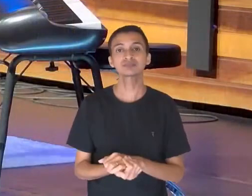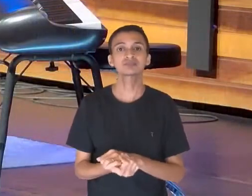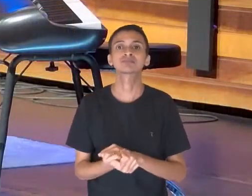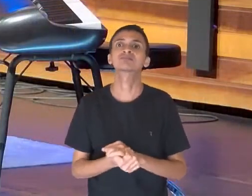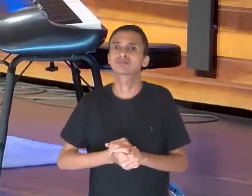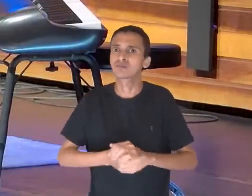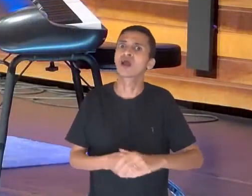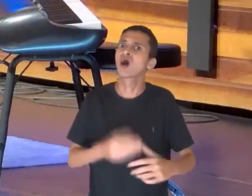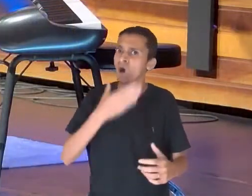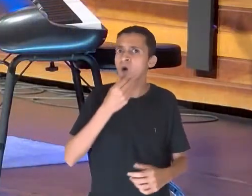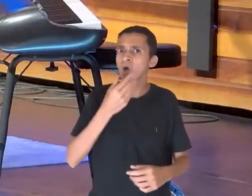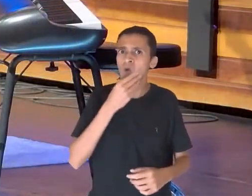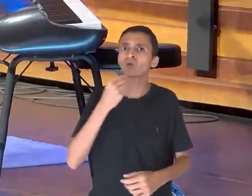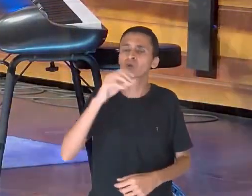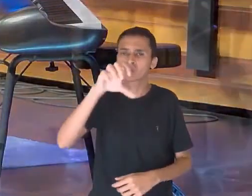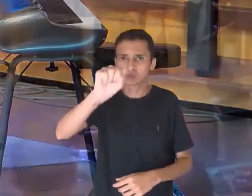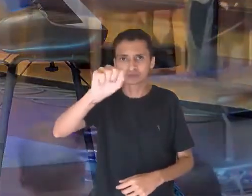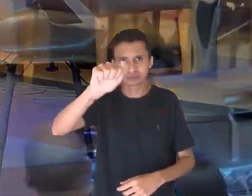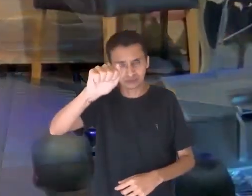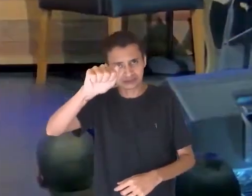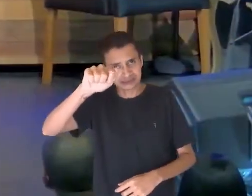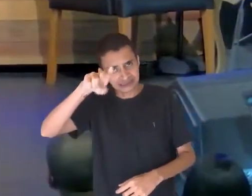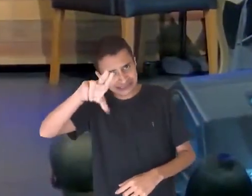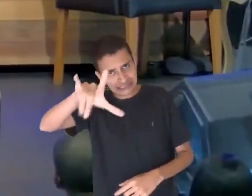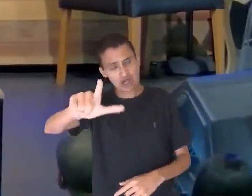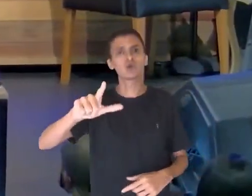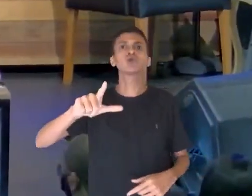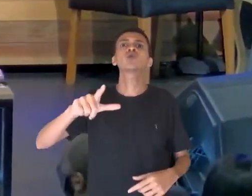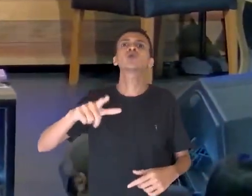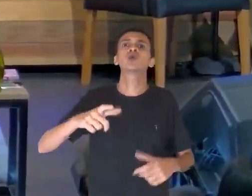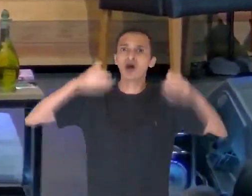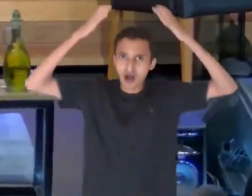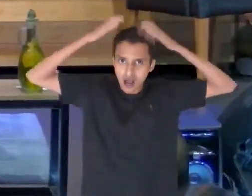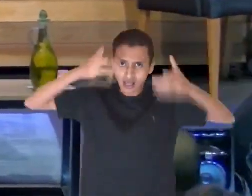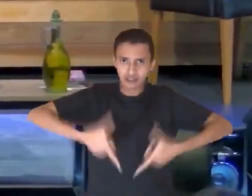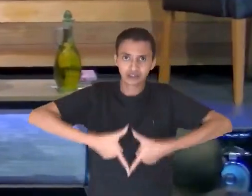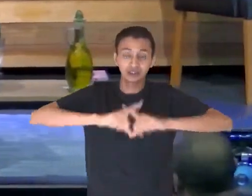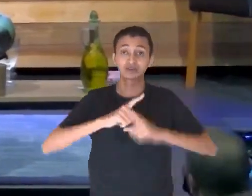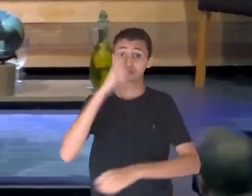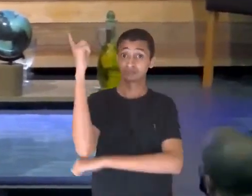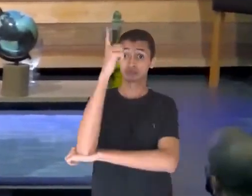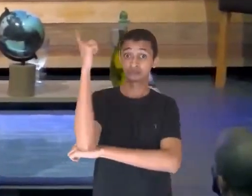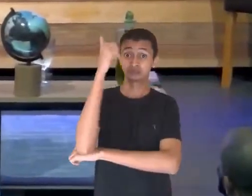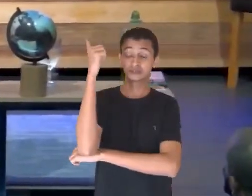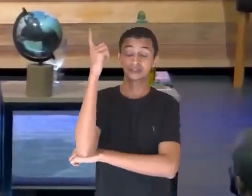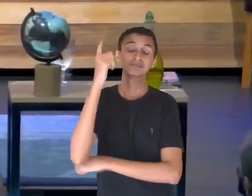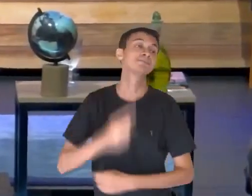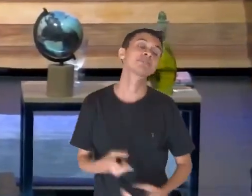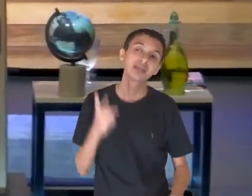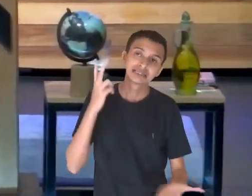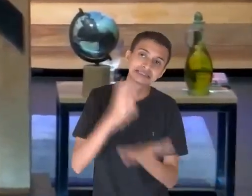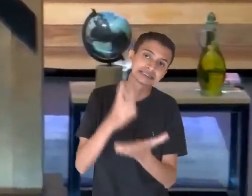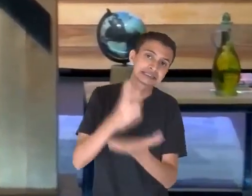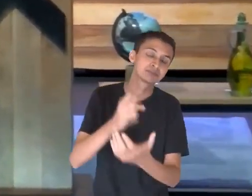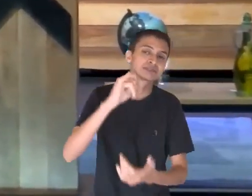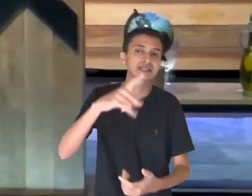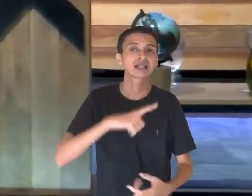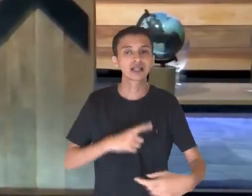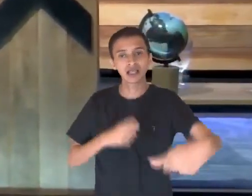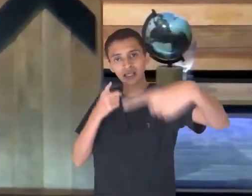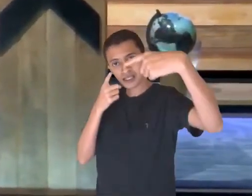Gente, aquele homem era enorme. Não vem contra nós gigante se